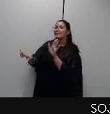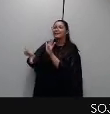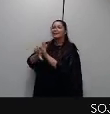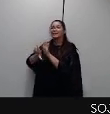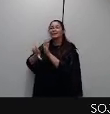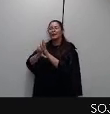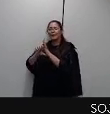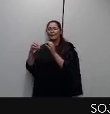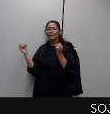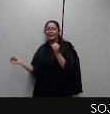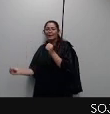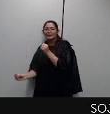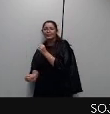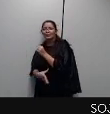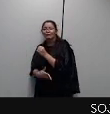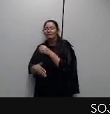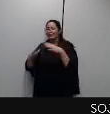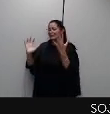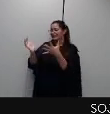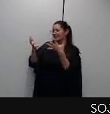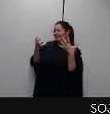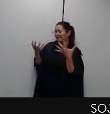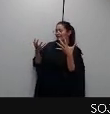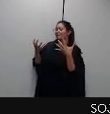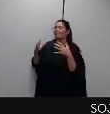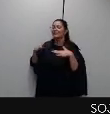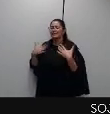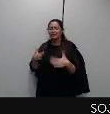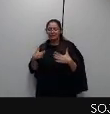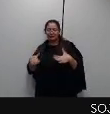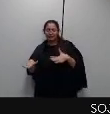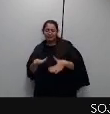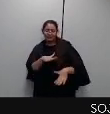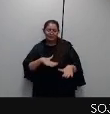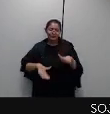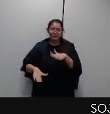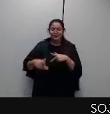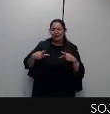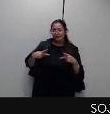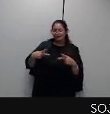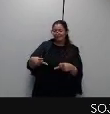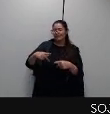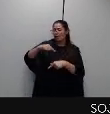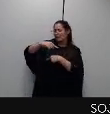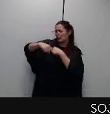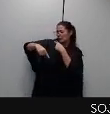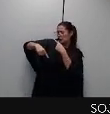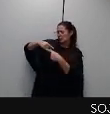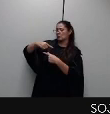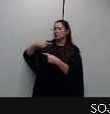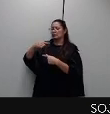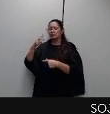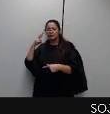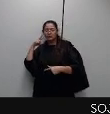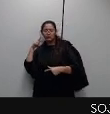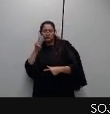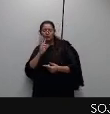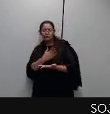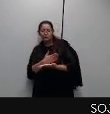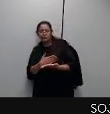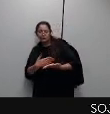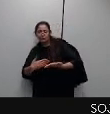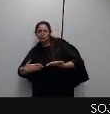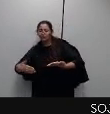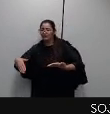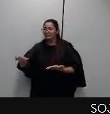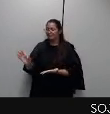a celebração de negócios jurídicos processuais e outra outra perspectiva surge para cobrança de crédito tributário